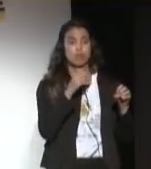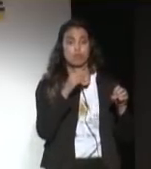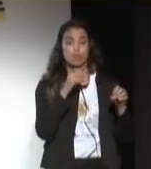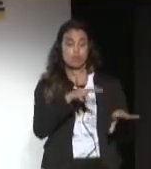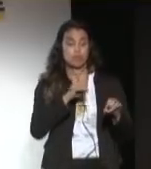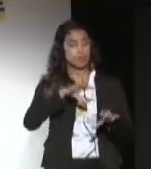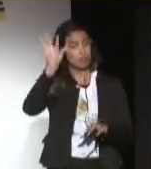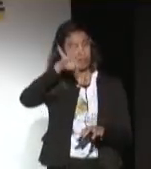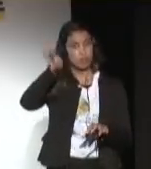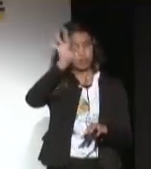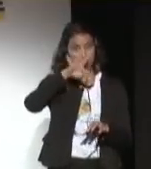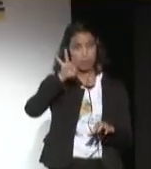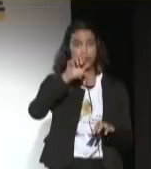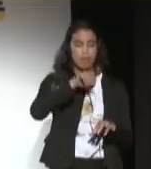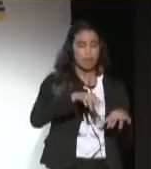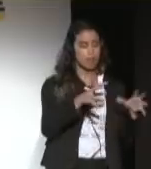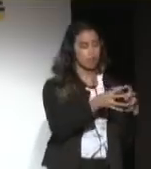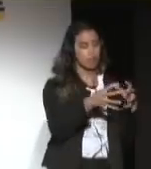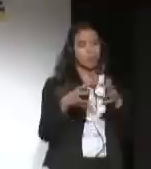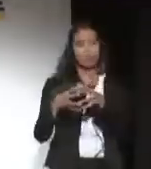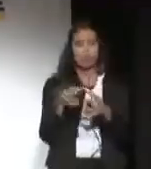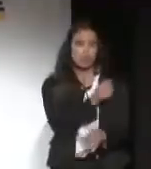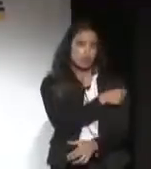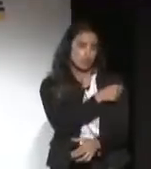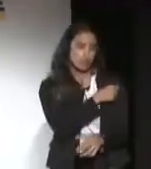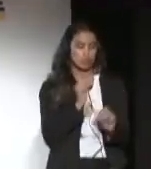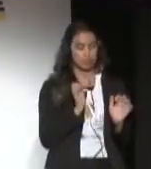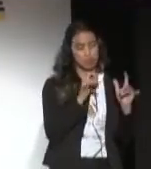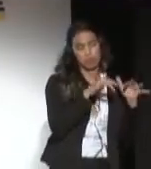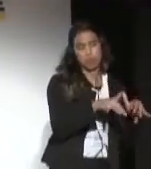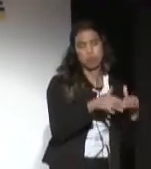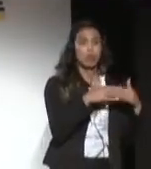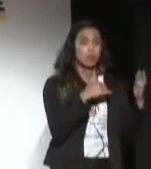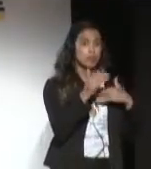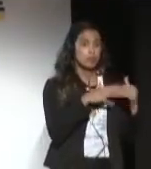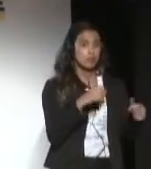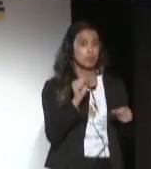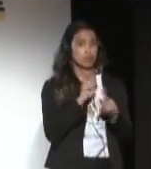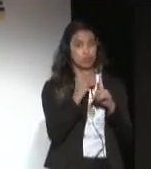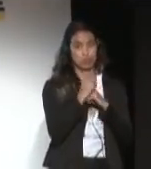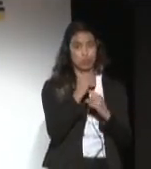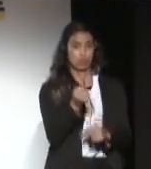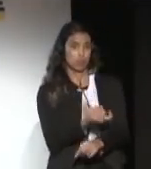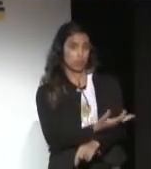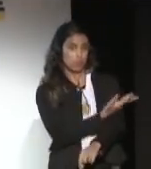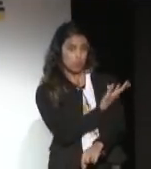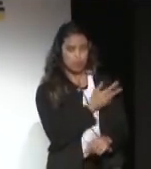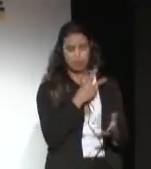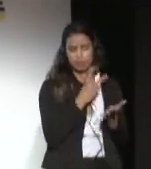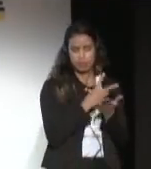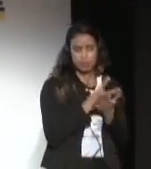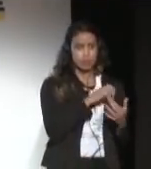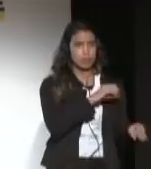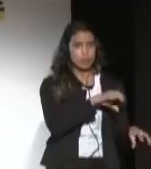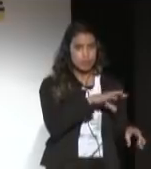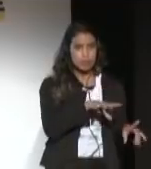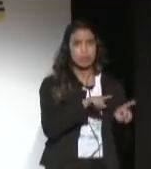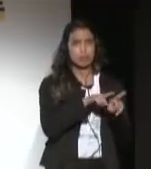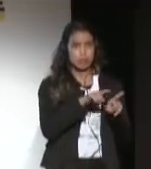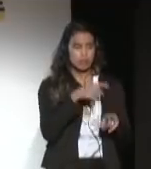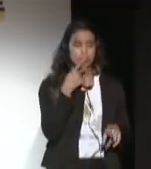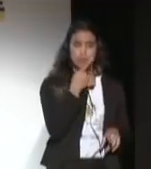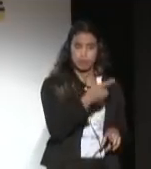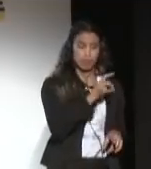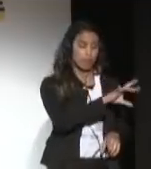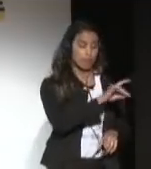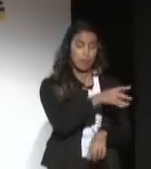São comunidades de alunos onde eles se reúnem, onde as habilidades socioemocionais sempre são ensinadas e abordadas. Os